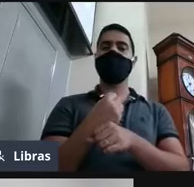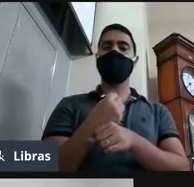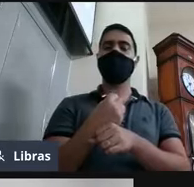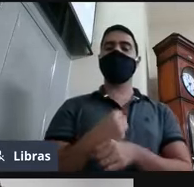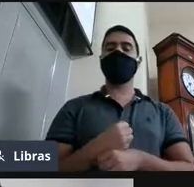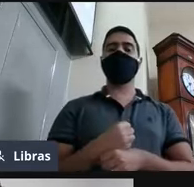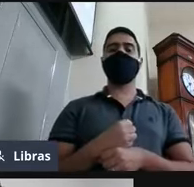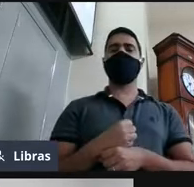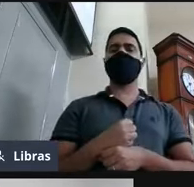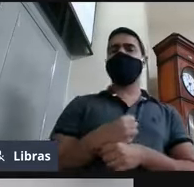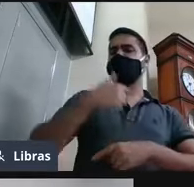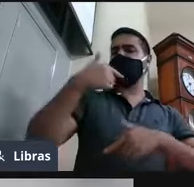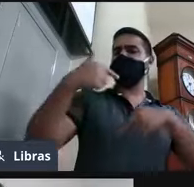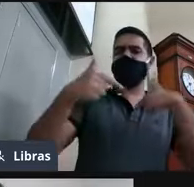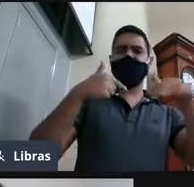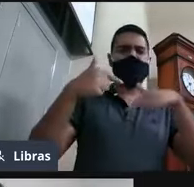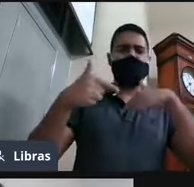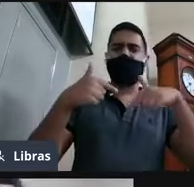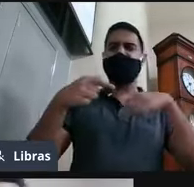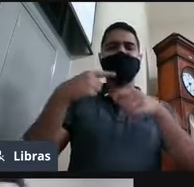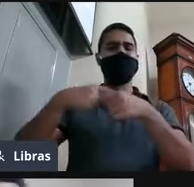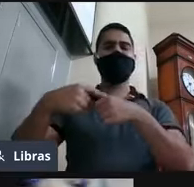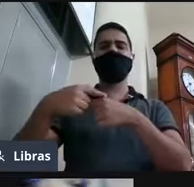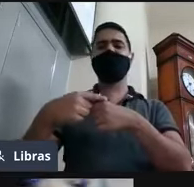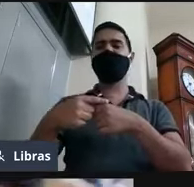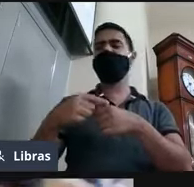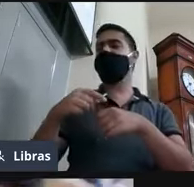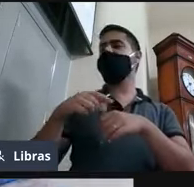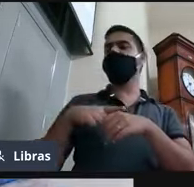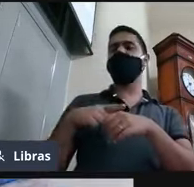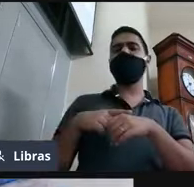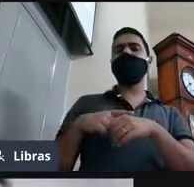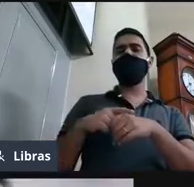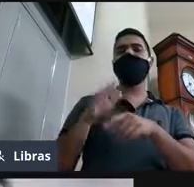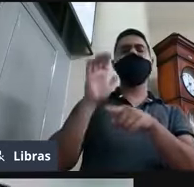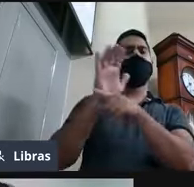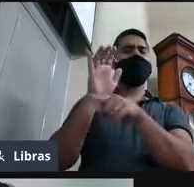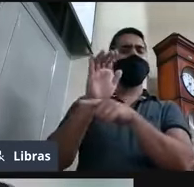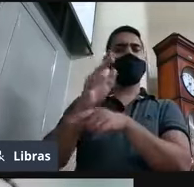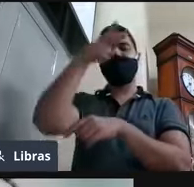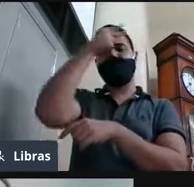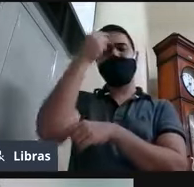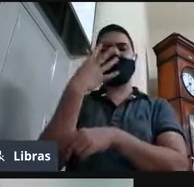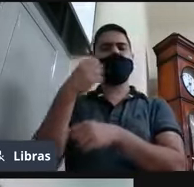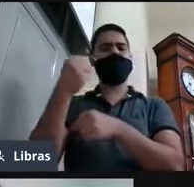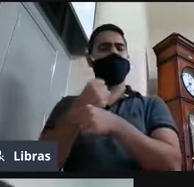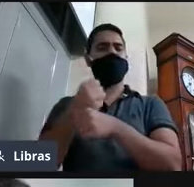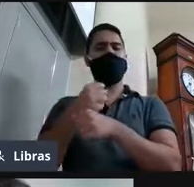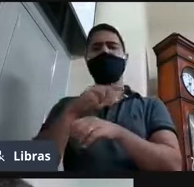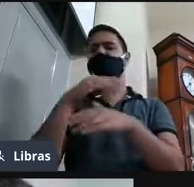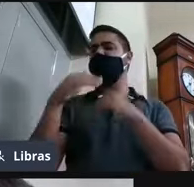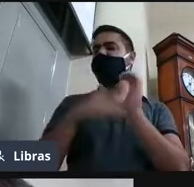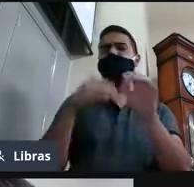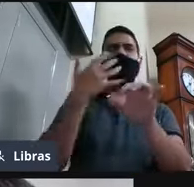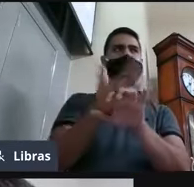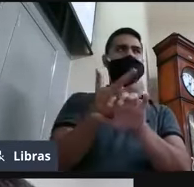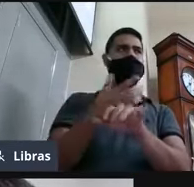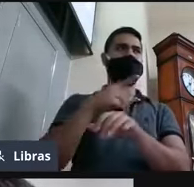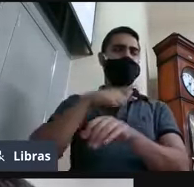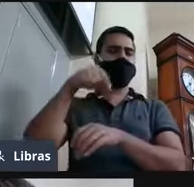teve, lutando para a cidade e dando crédito para esse prefeito 4 anos. com todas as matérias que entram